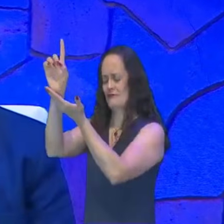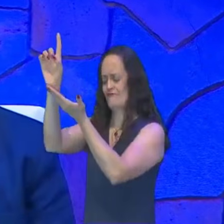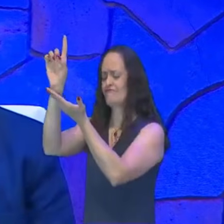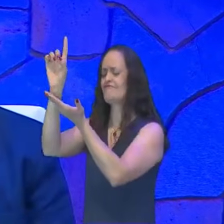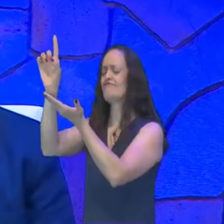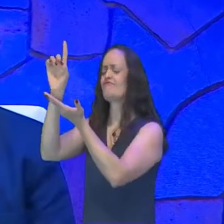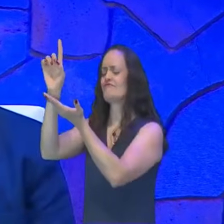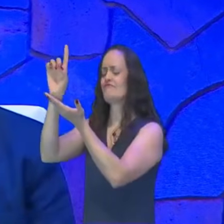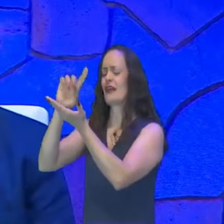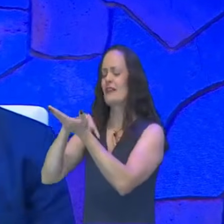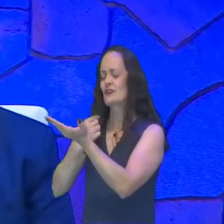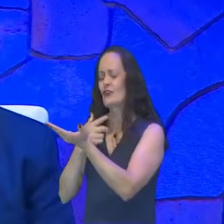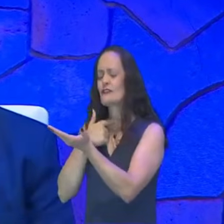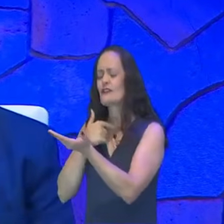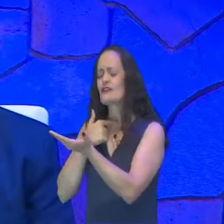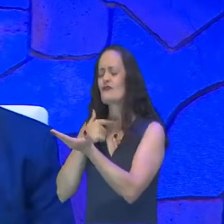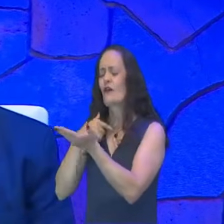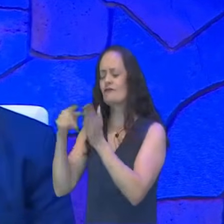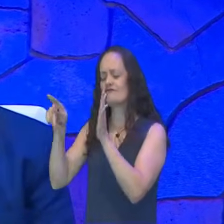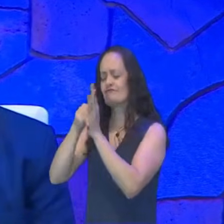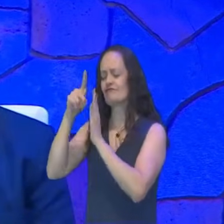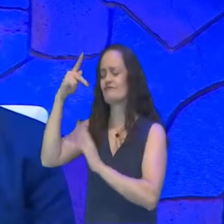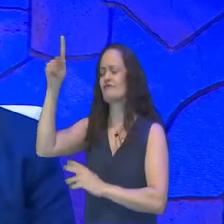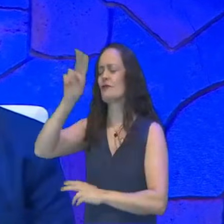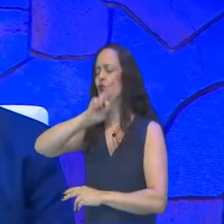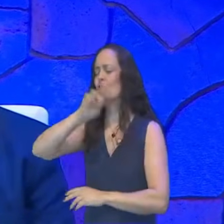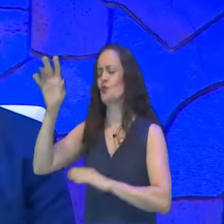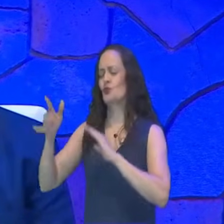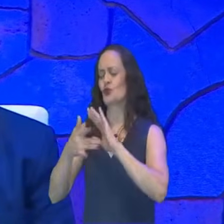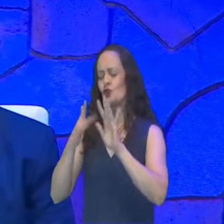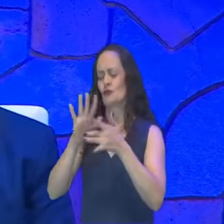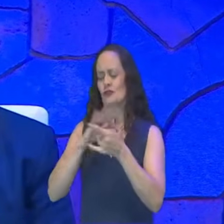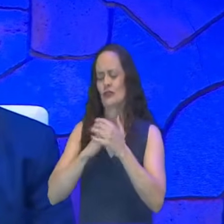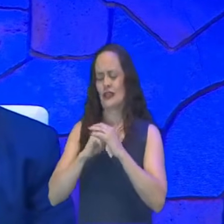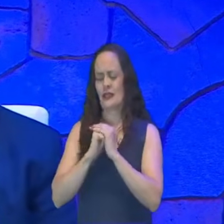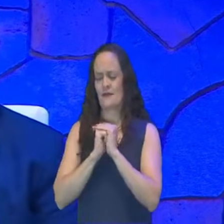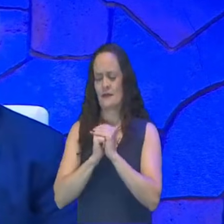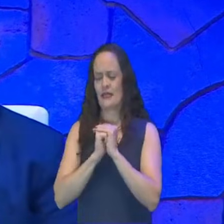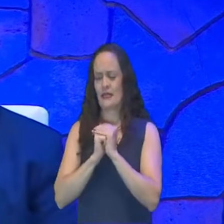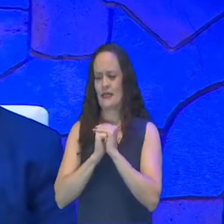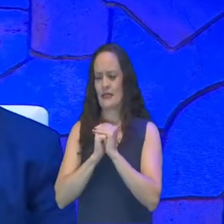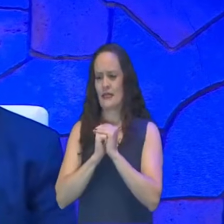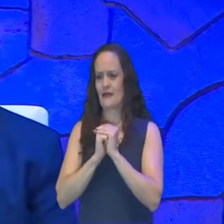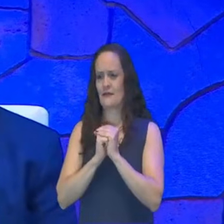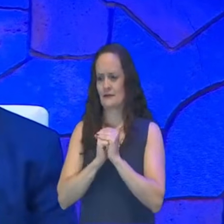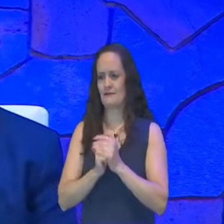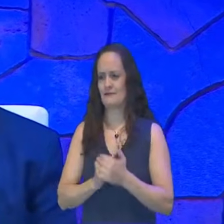nossas vontades, em nome de Jesus. Amém.